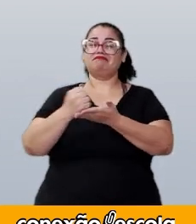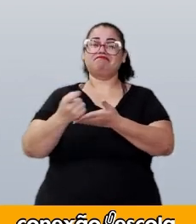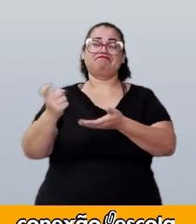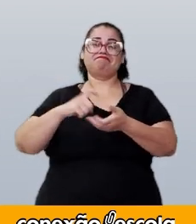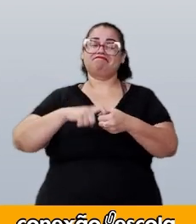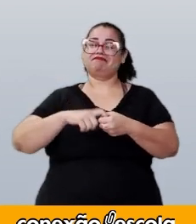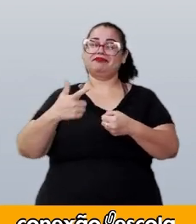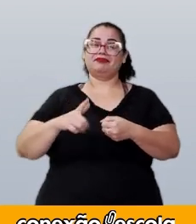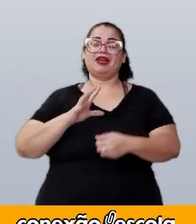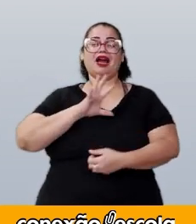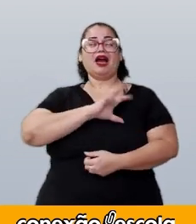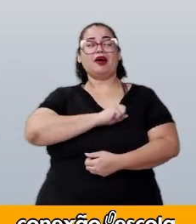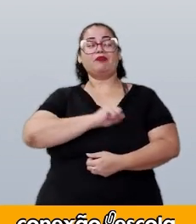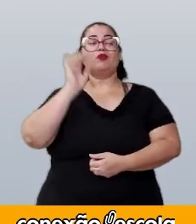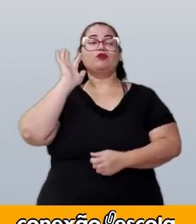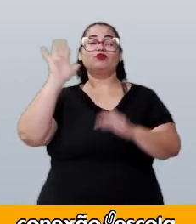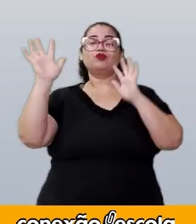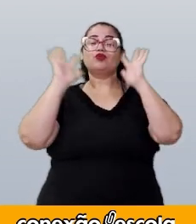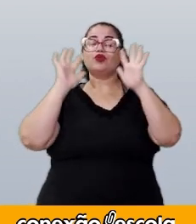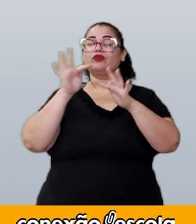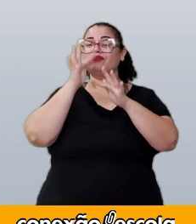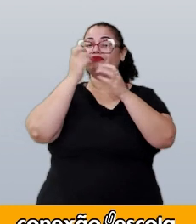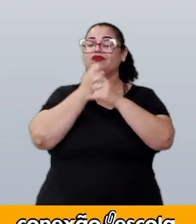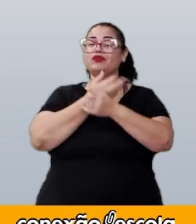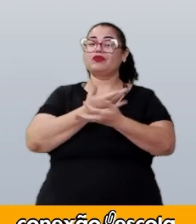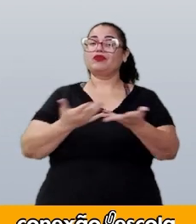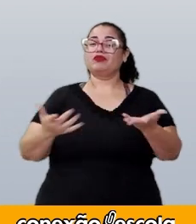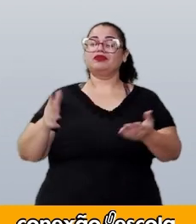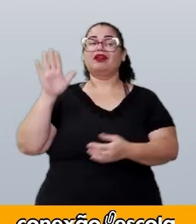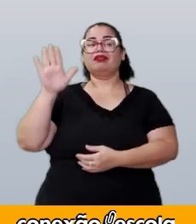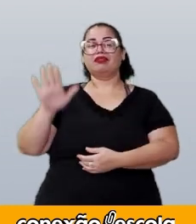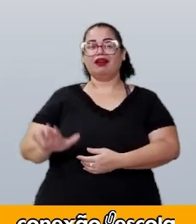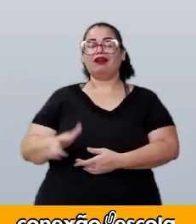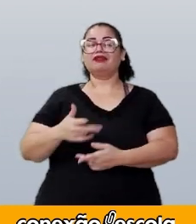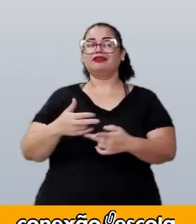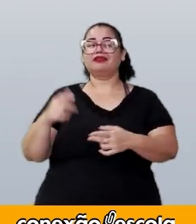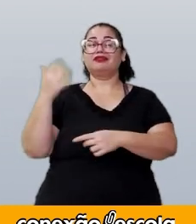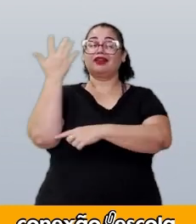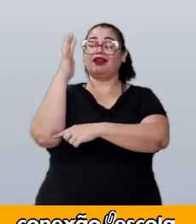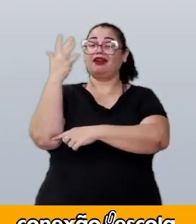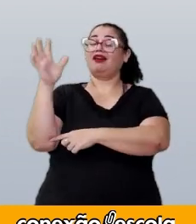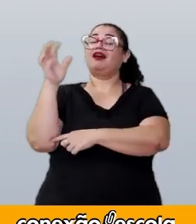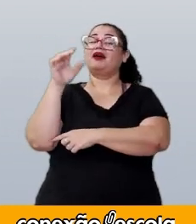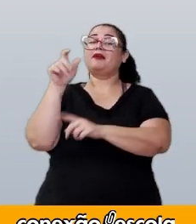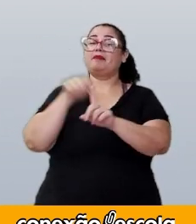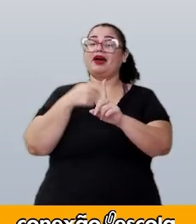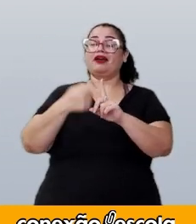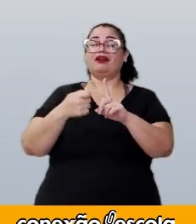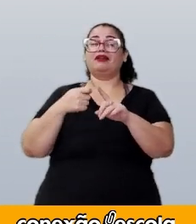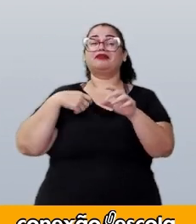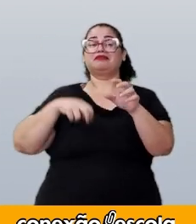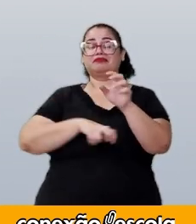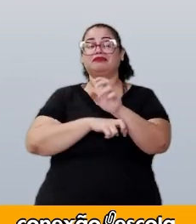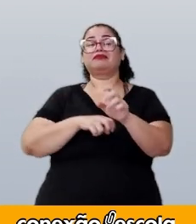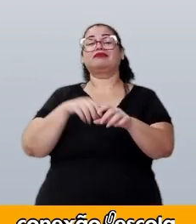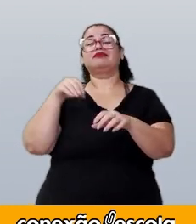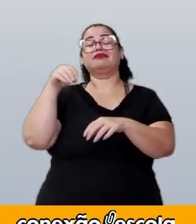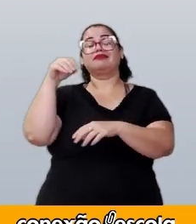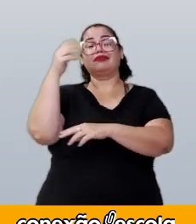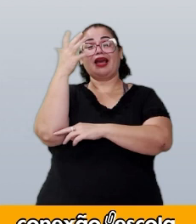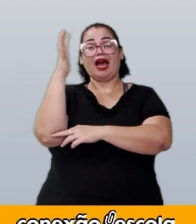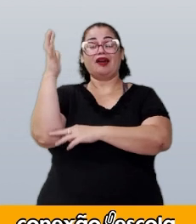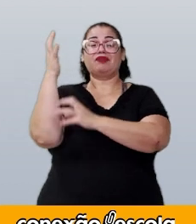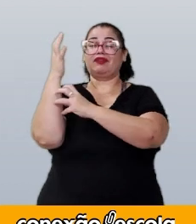amor, que sonhos, que flores, naquelas tardes fagueiras, à sombra das bananeiras, debaixo dos